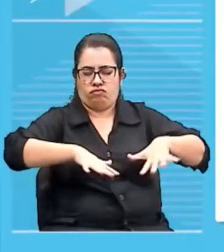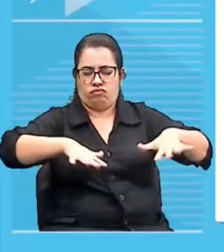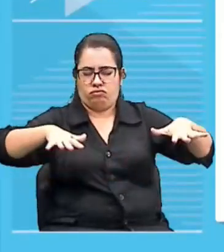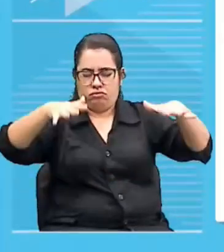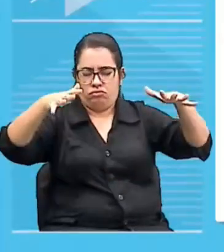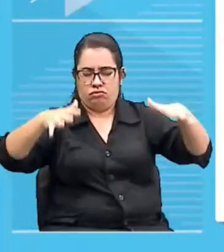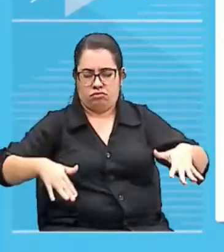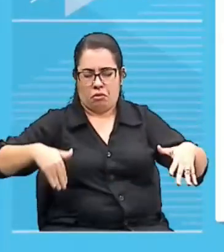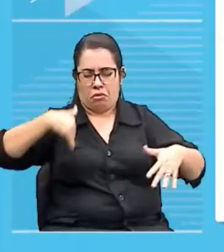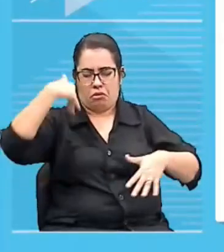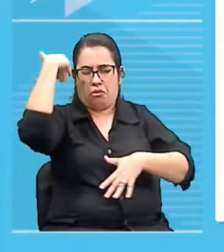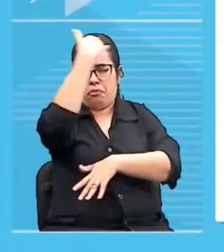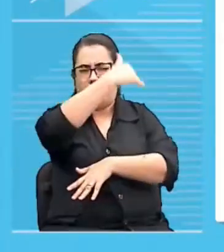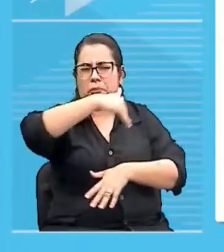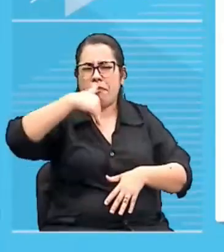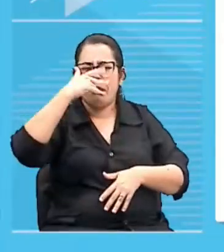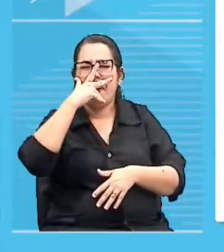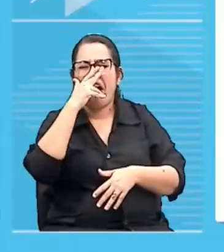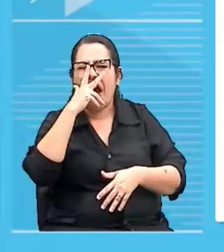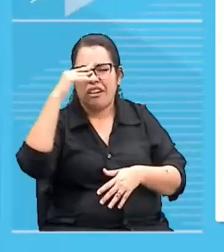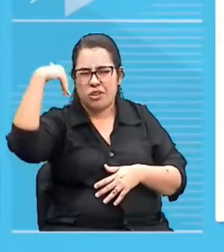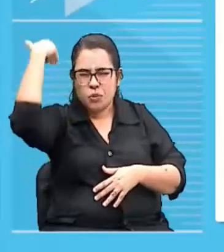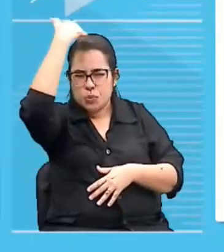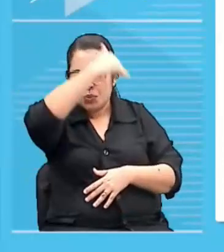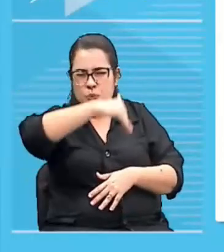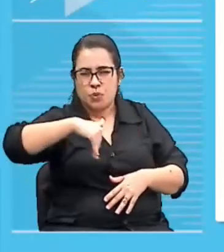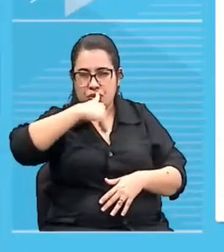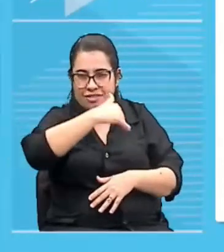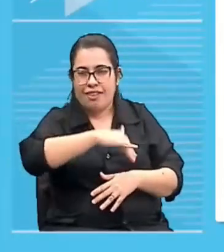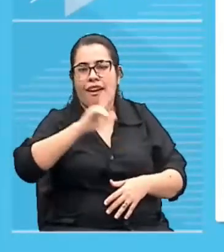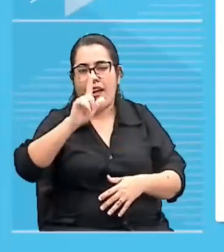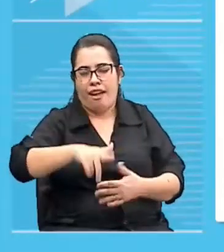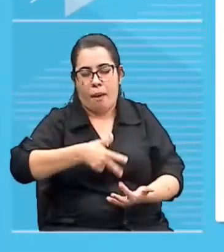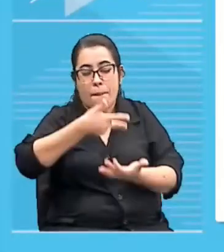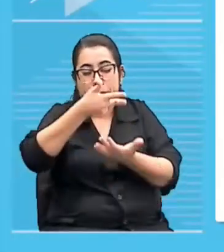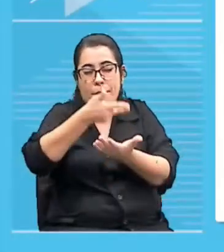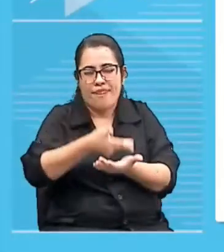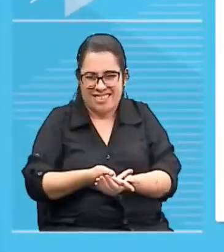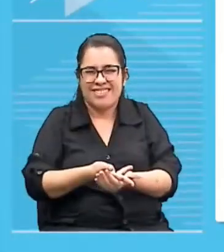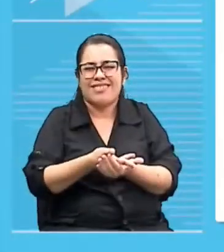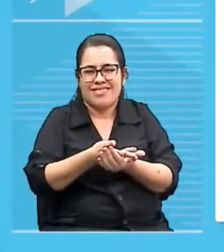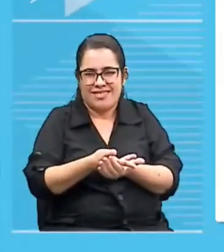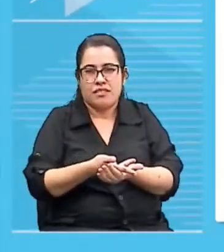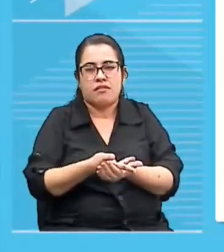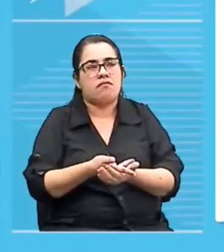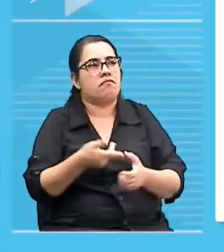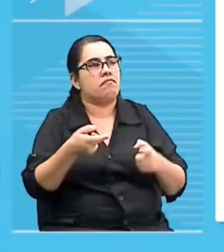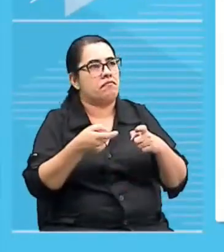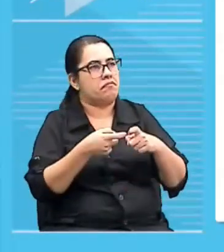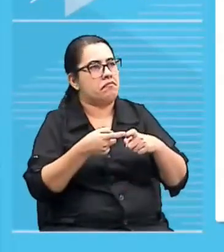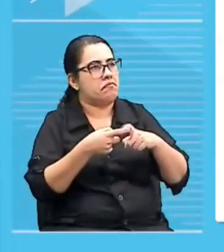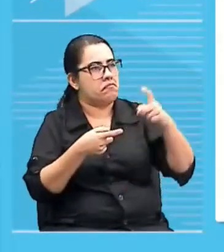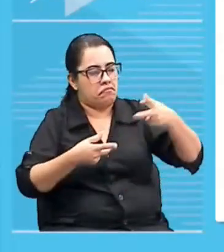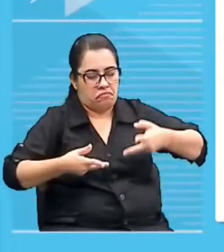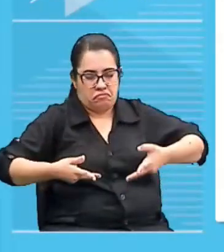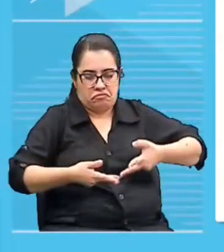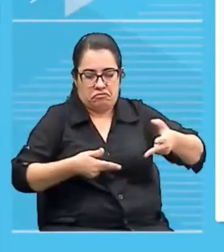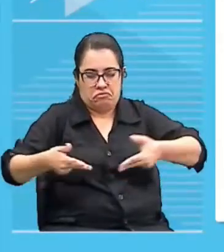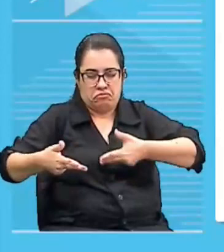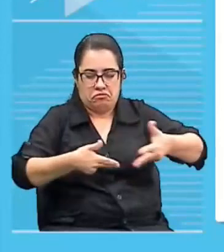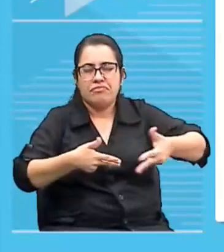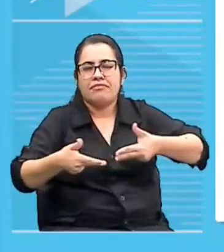se fosse envelopado, né? Aqui, no caso, é o paciente que tá sendo realizada a cirurgia